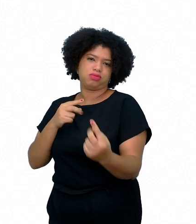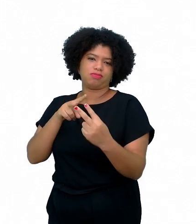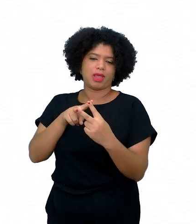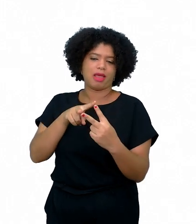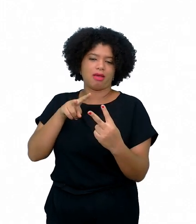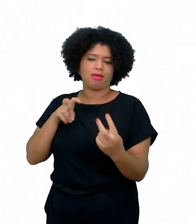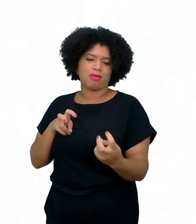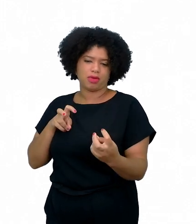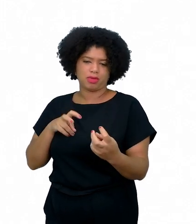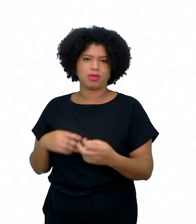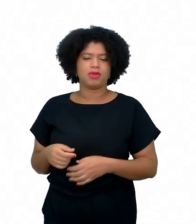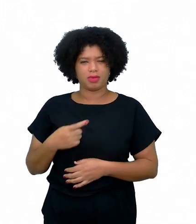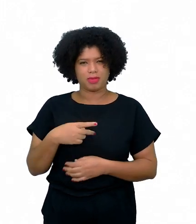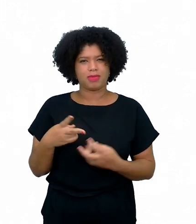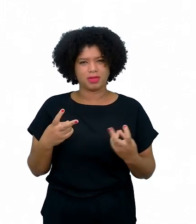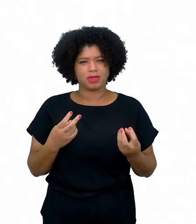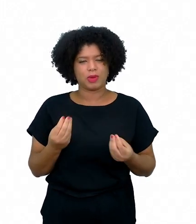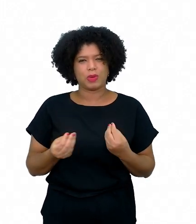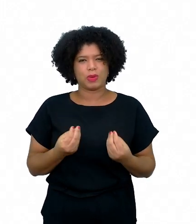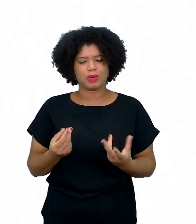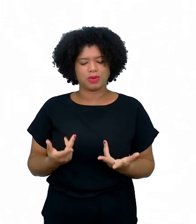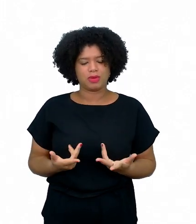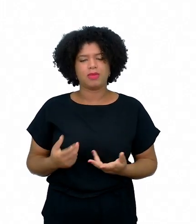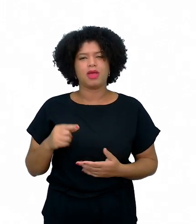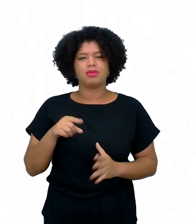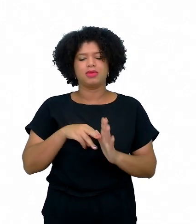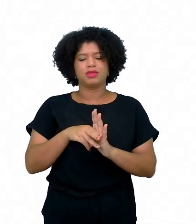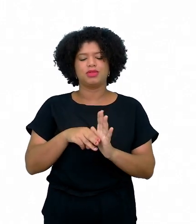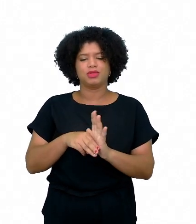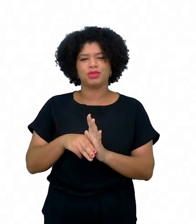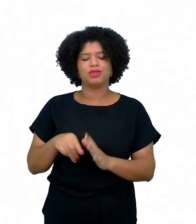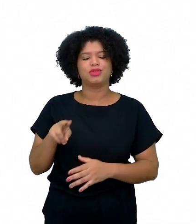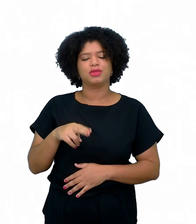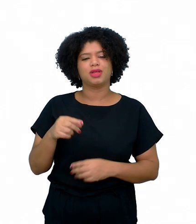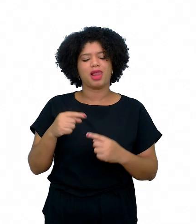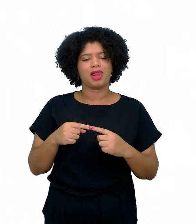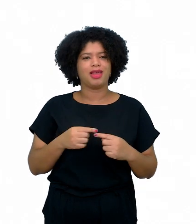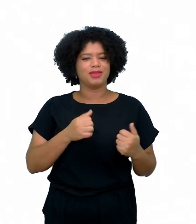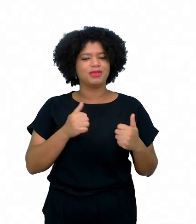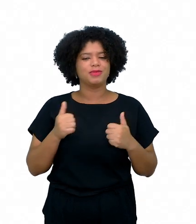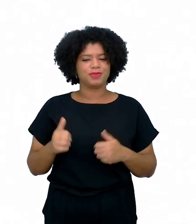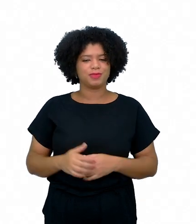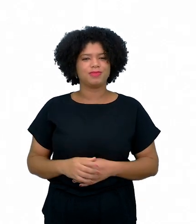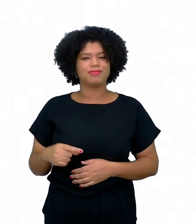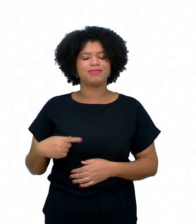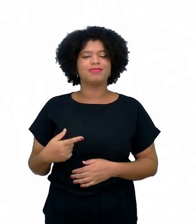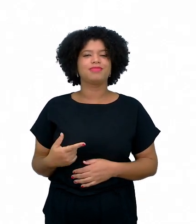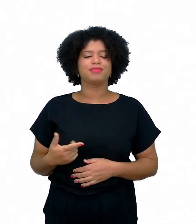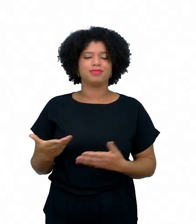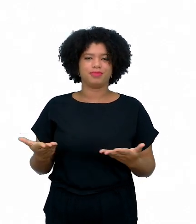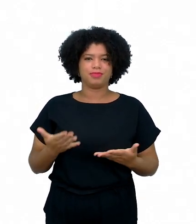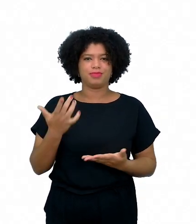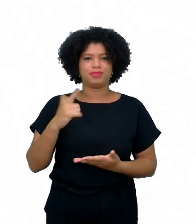vocês se apegaram a todas essas metodologias. Então, a gente está convidando vocês aqui